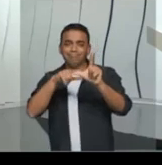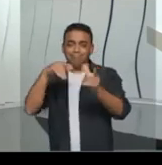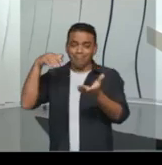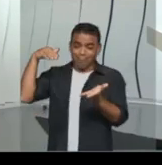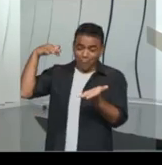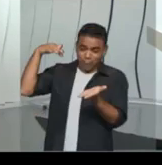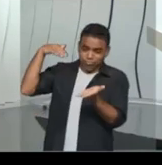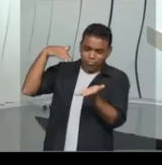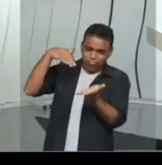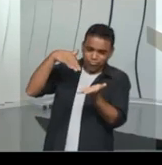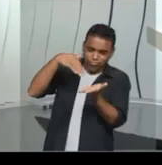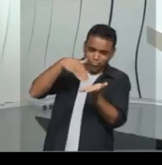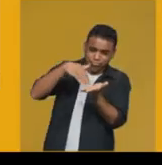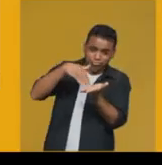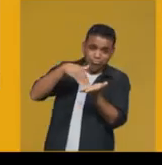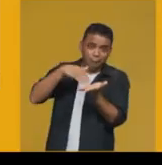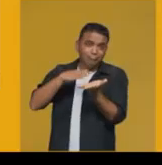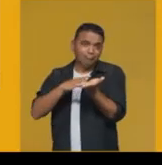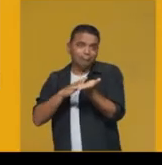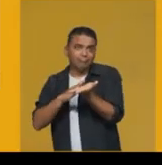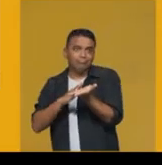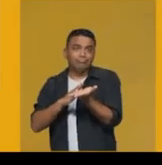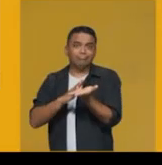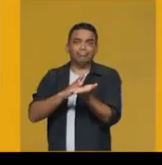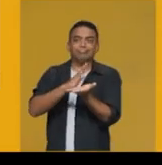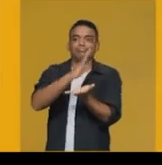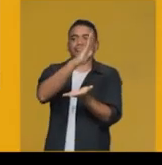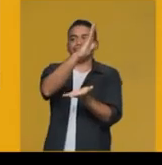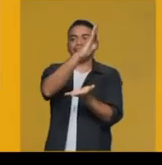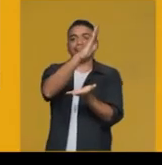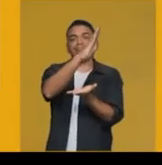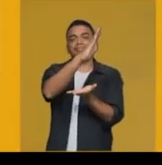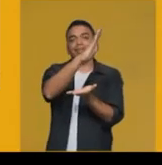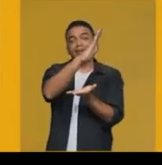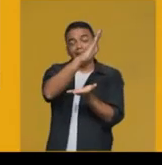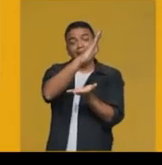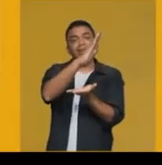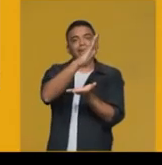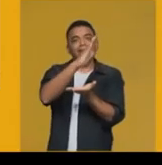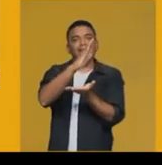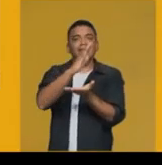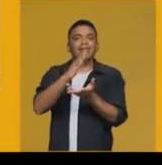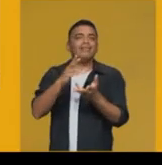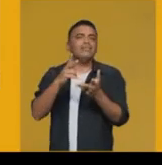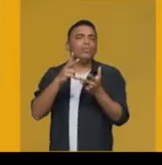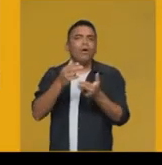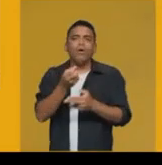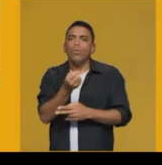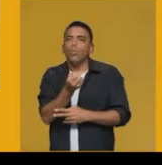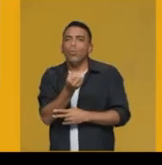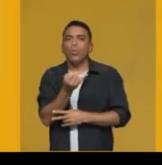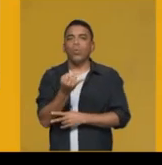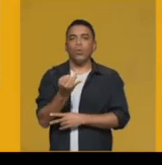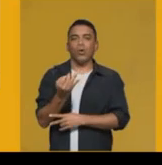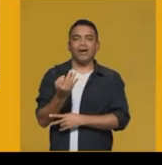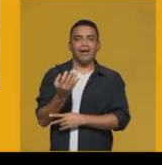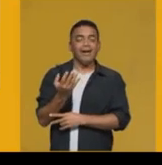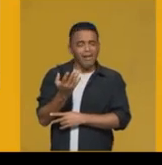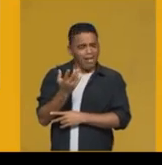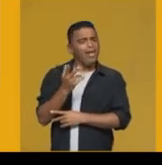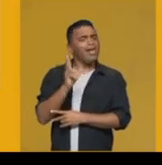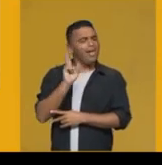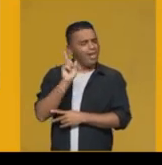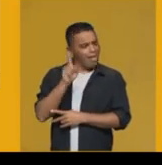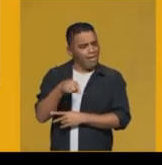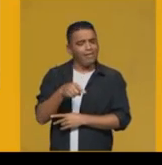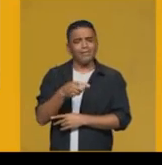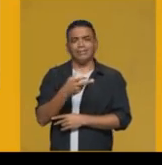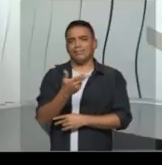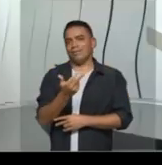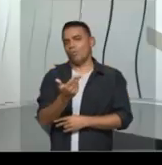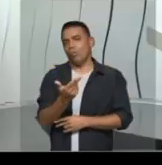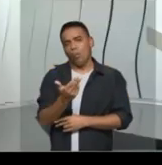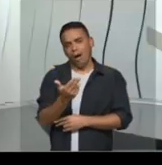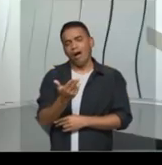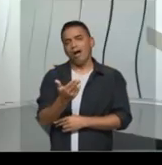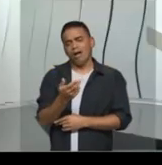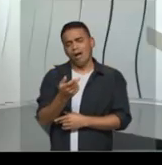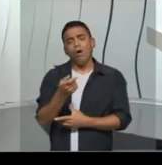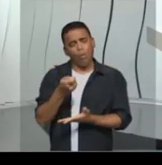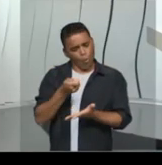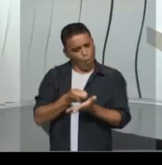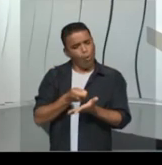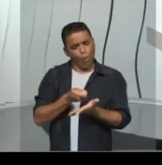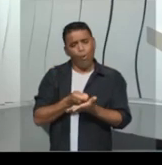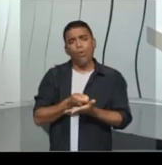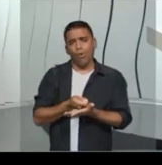de reflexão, têm valores iguais. Ele é obrigatoriamente